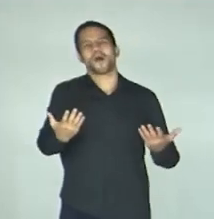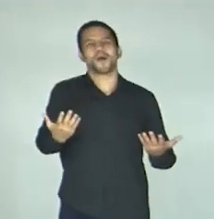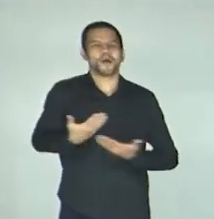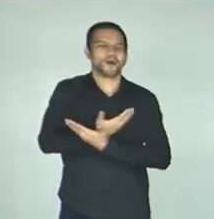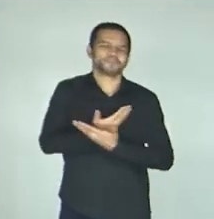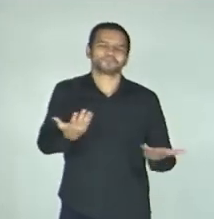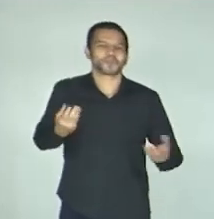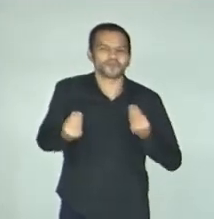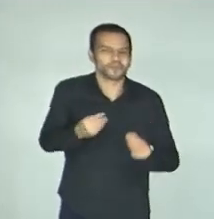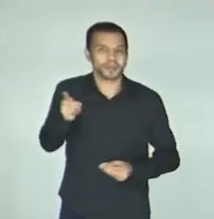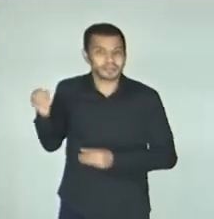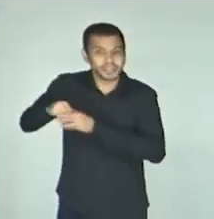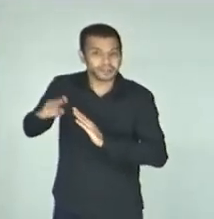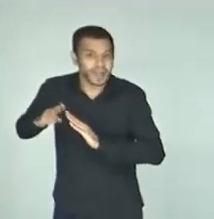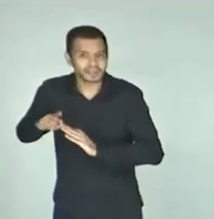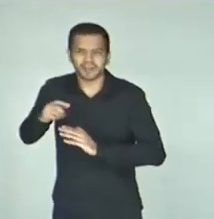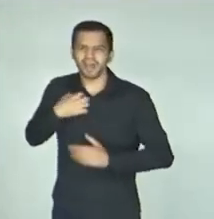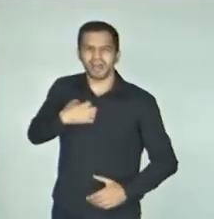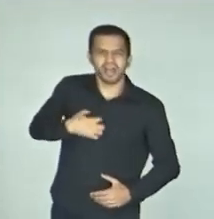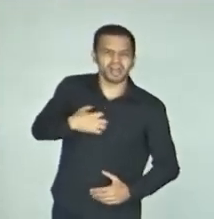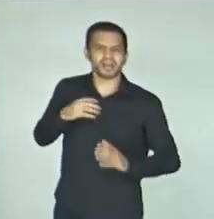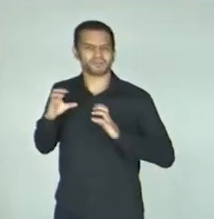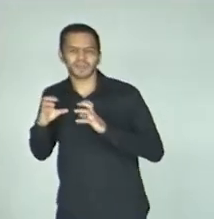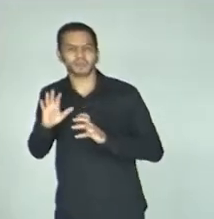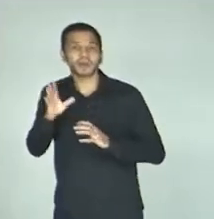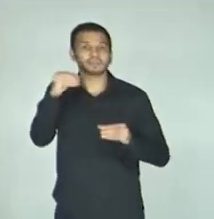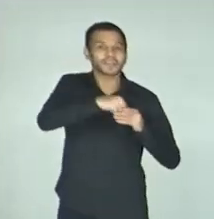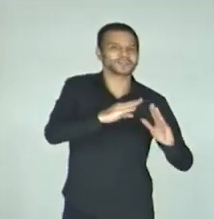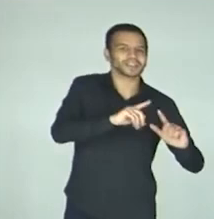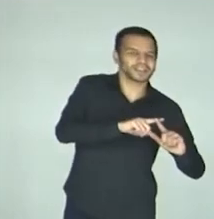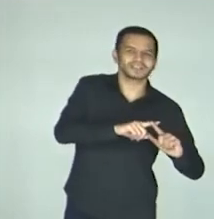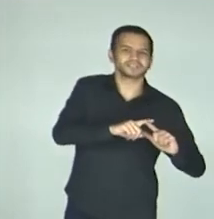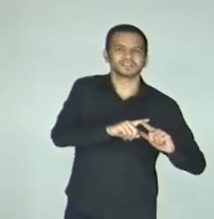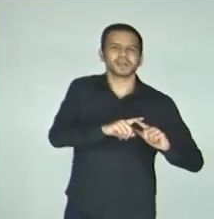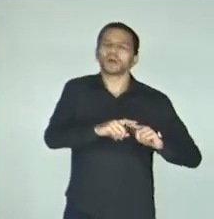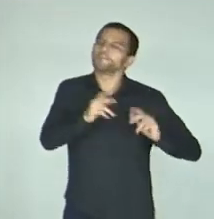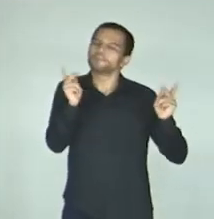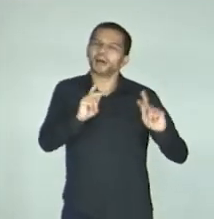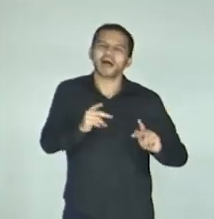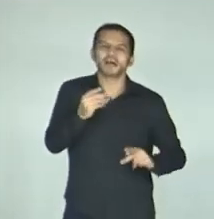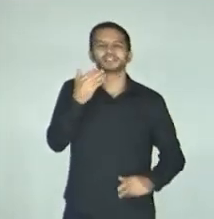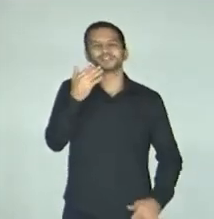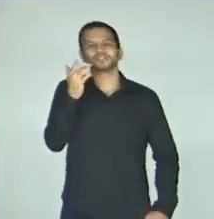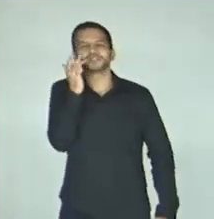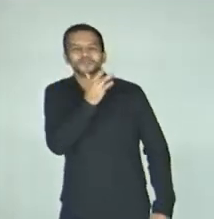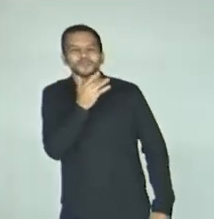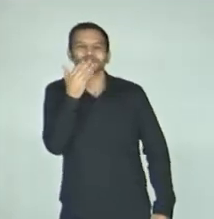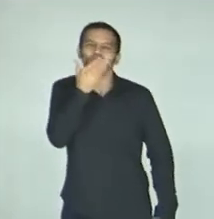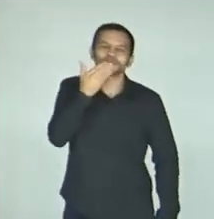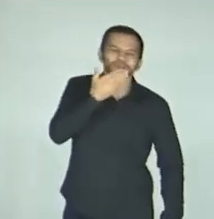agressivo brigam na igreja o terno doce